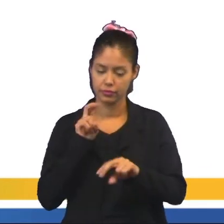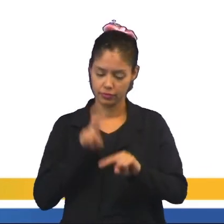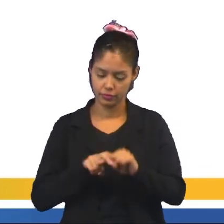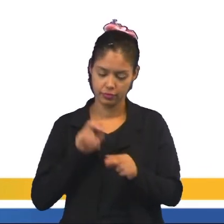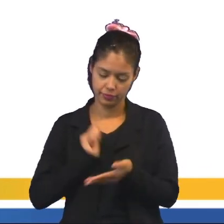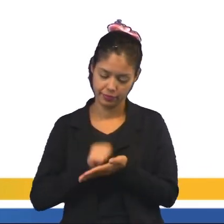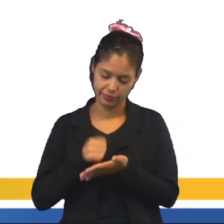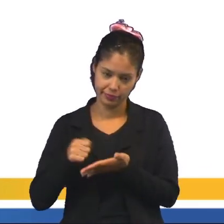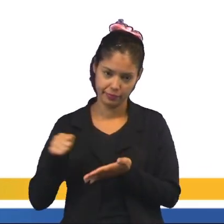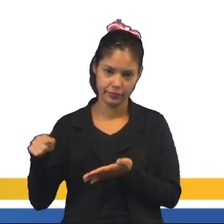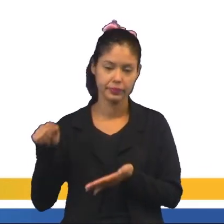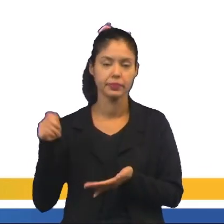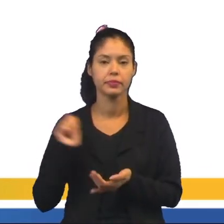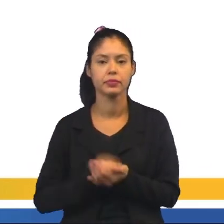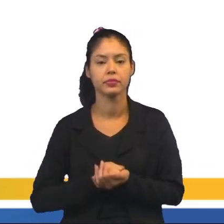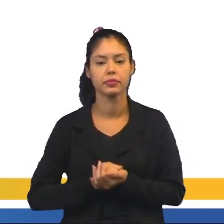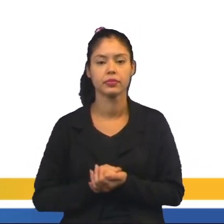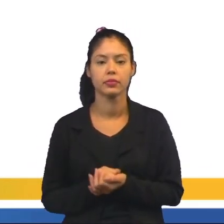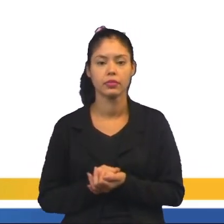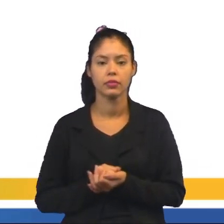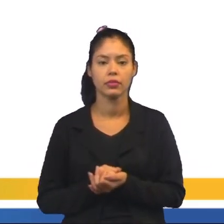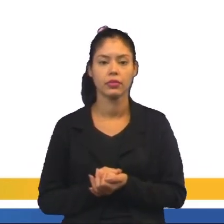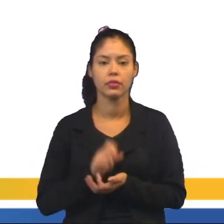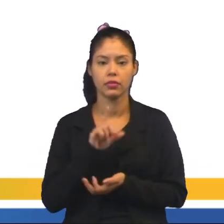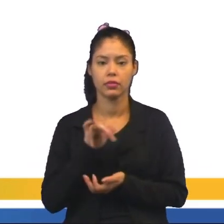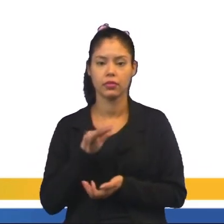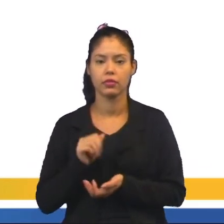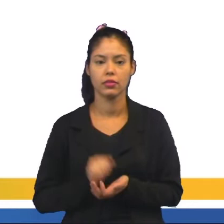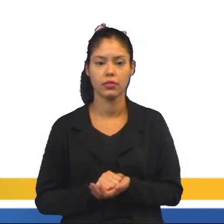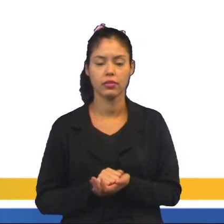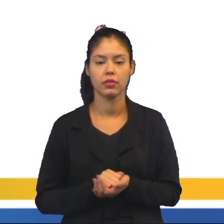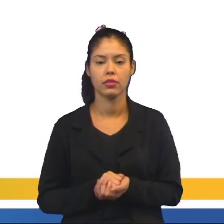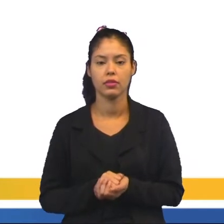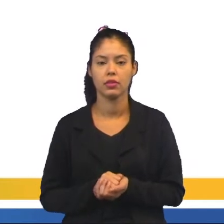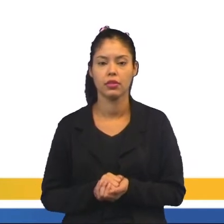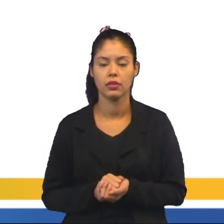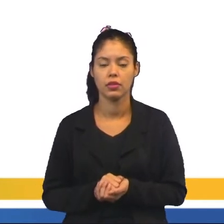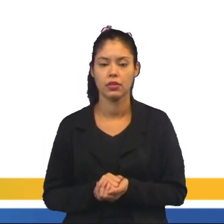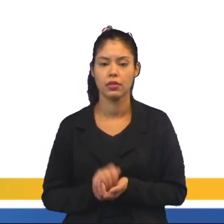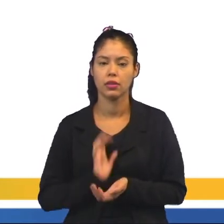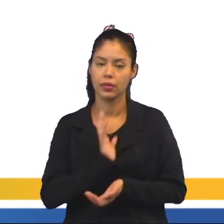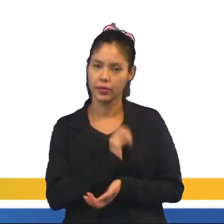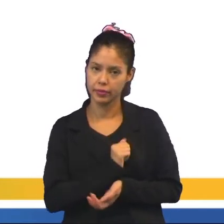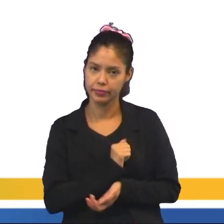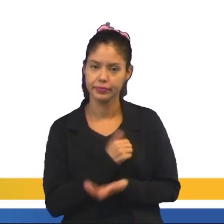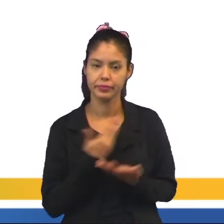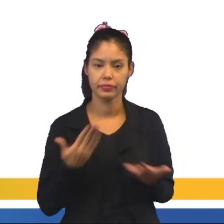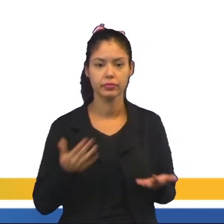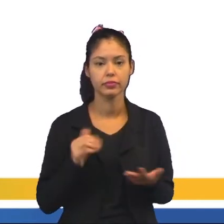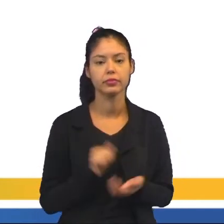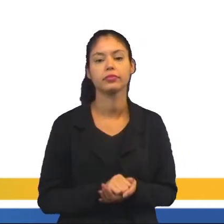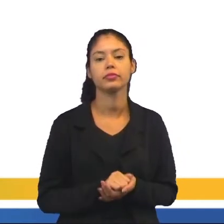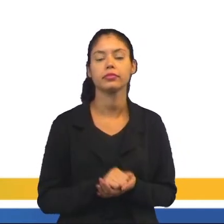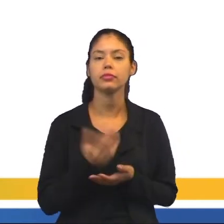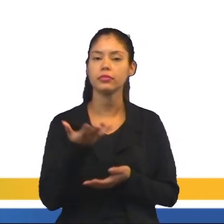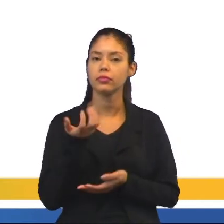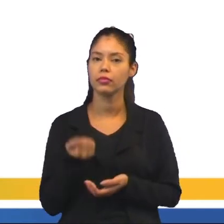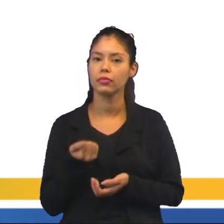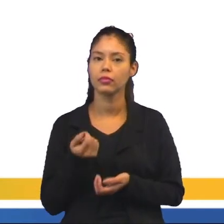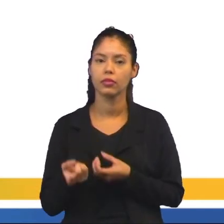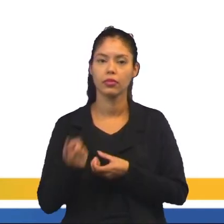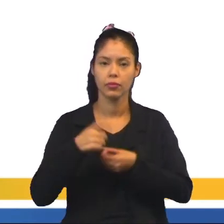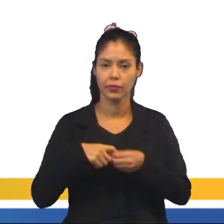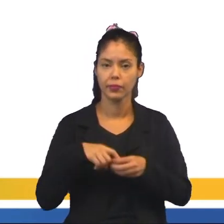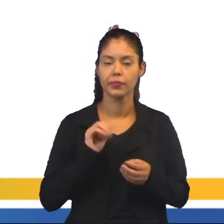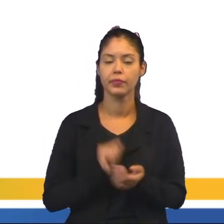paradinho com a caneta na mão né não sei que sei lá Luiz ex-amado ou seja Luiz é amado né então ele é recebe